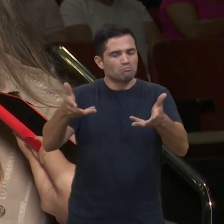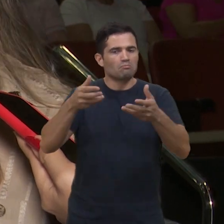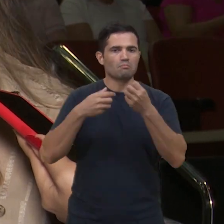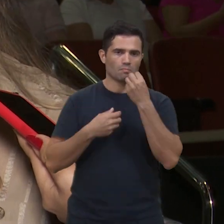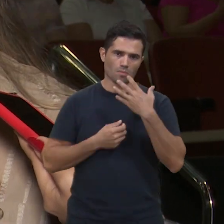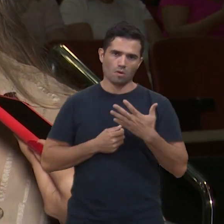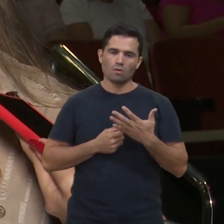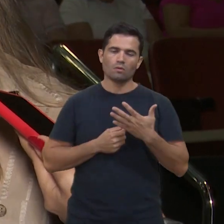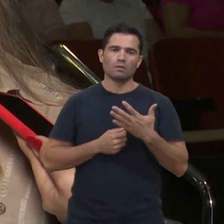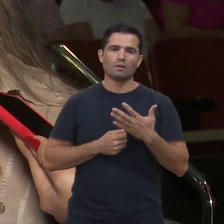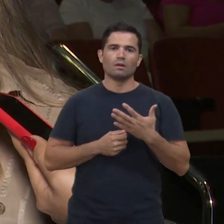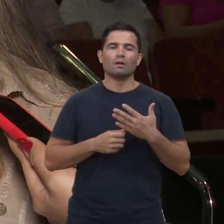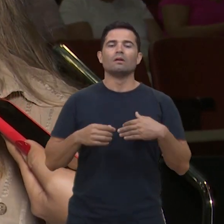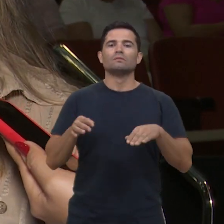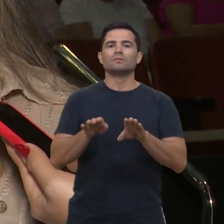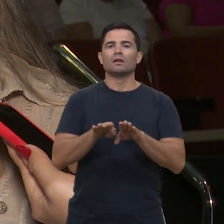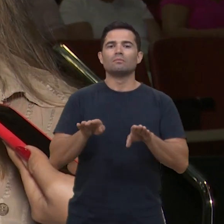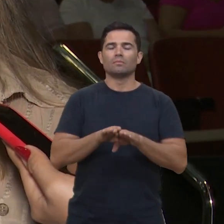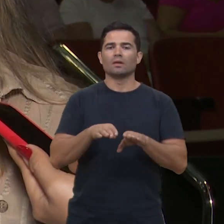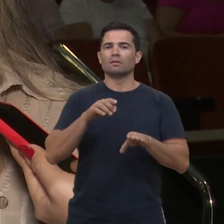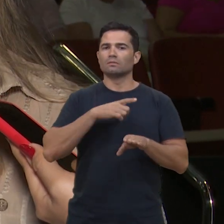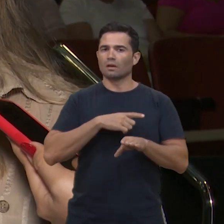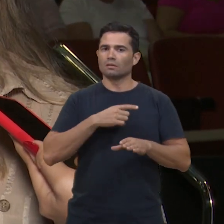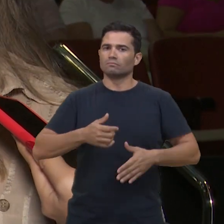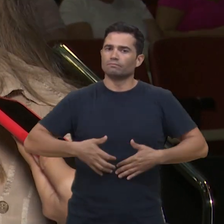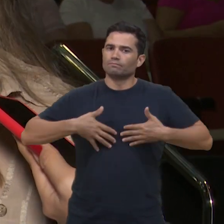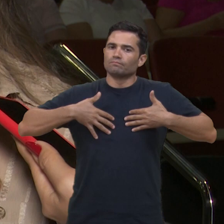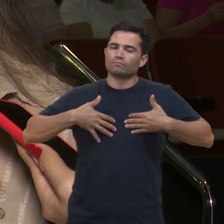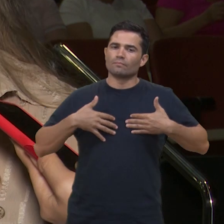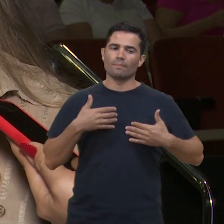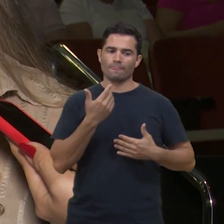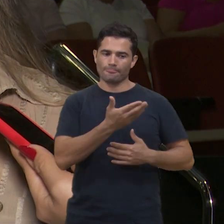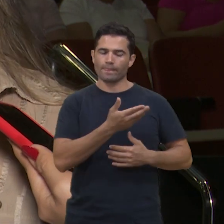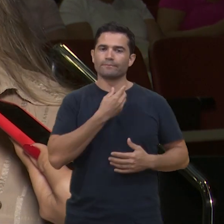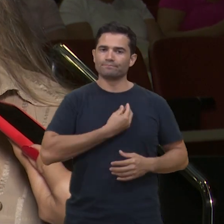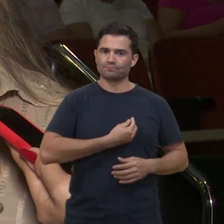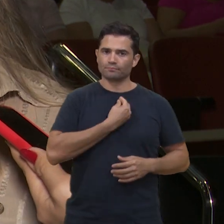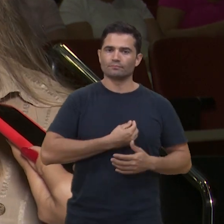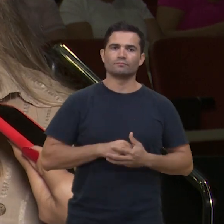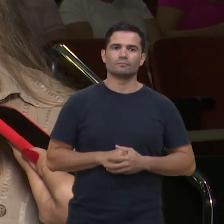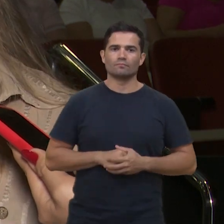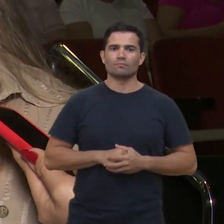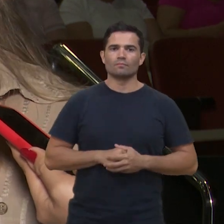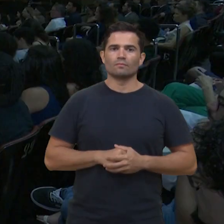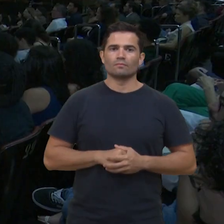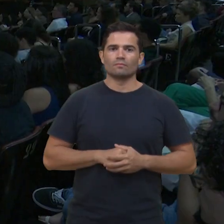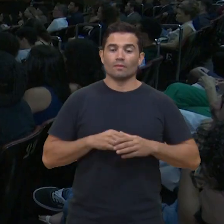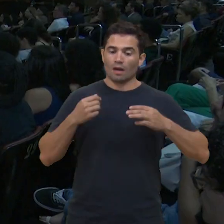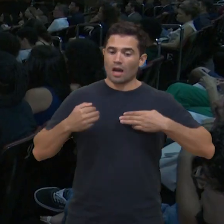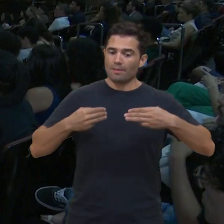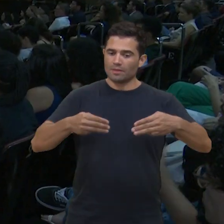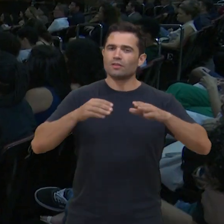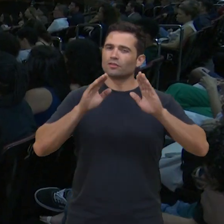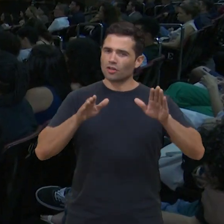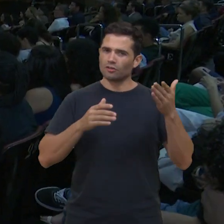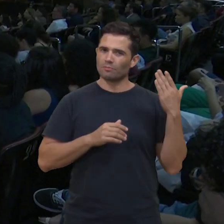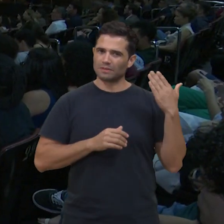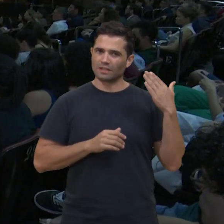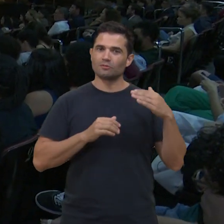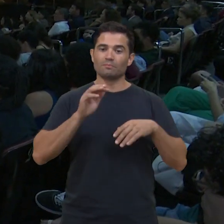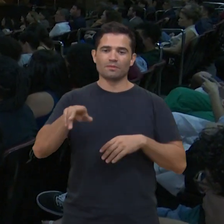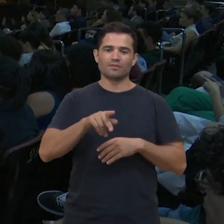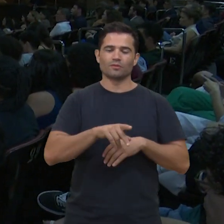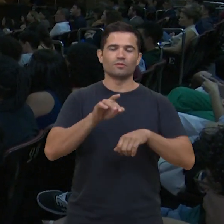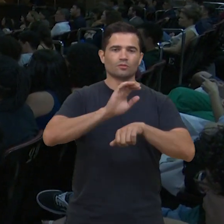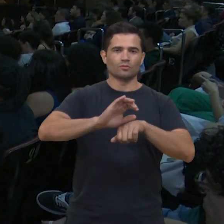um enriquecimento, né, vem nos enobrecer aqui com a sua presença. A ministra, que já foi professora